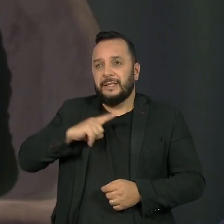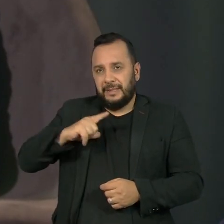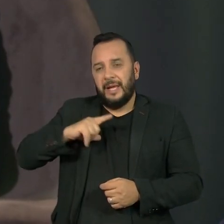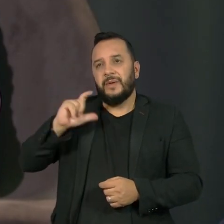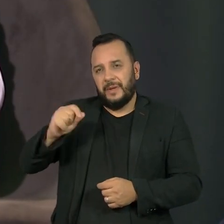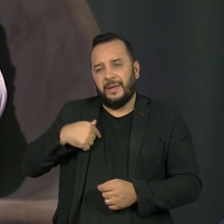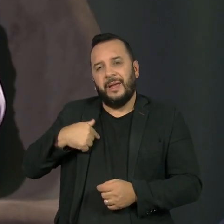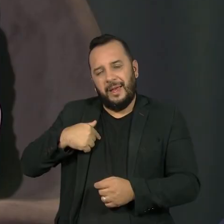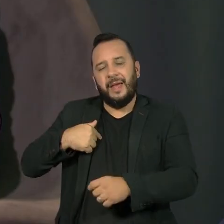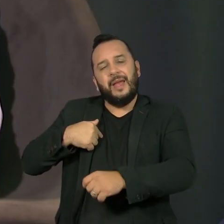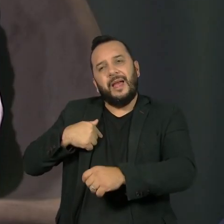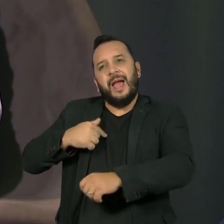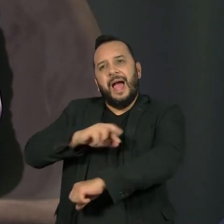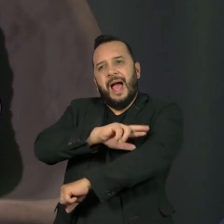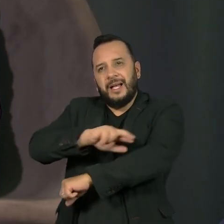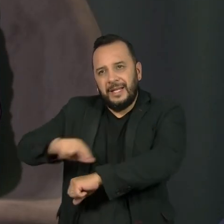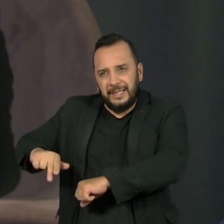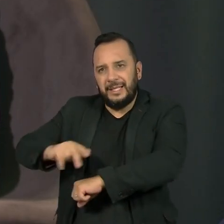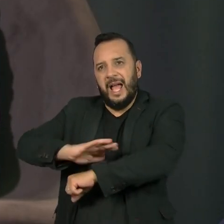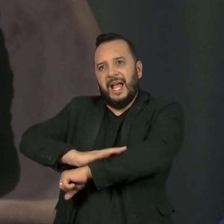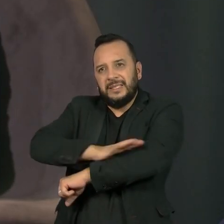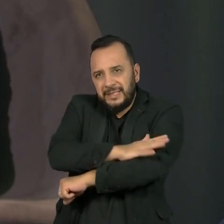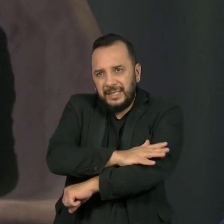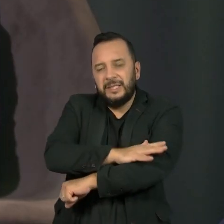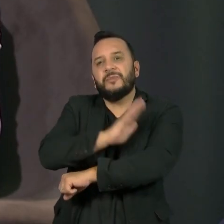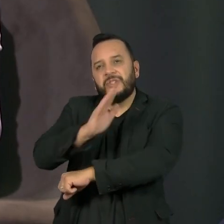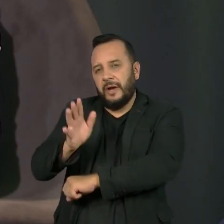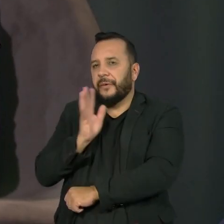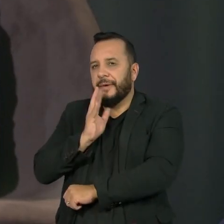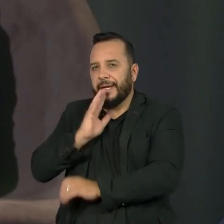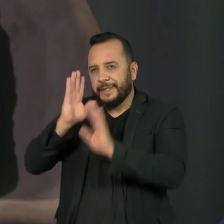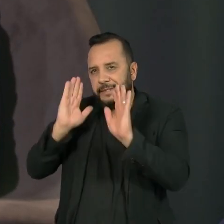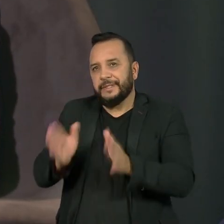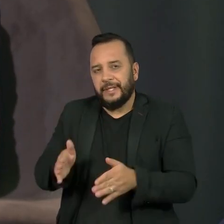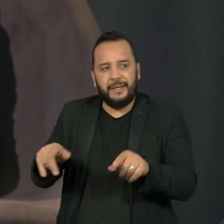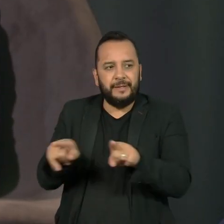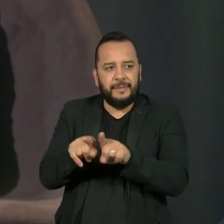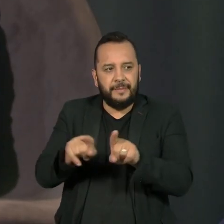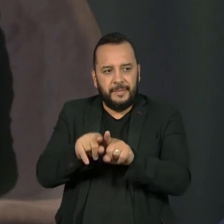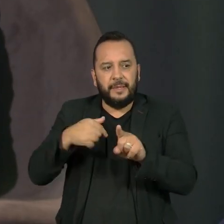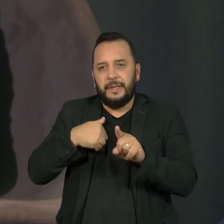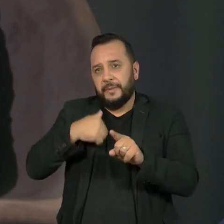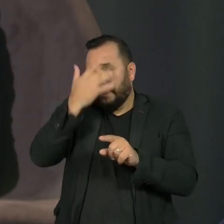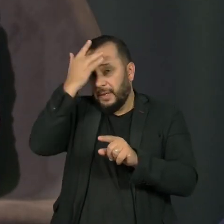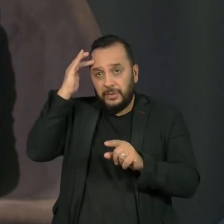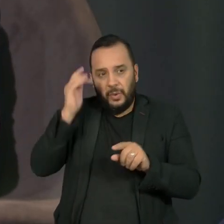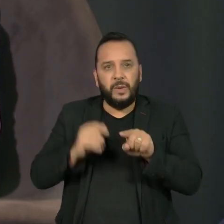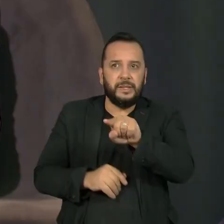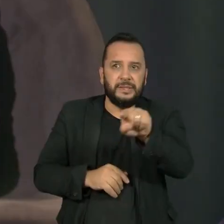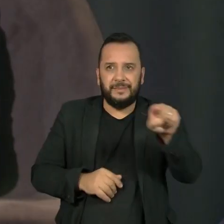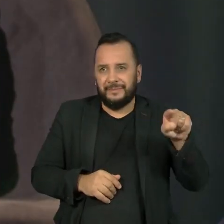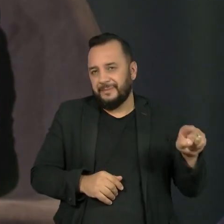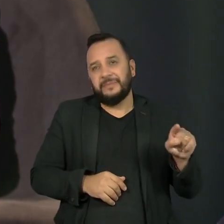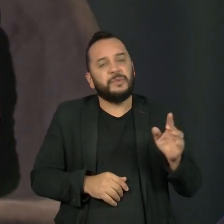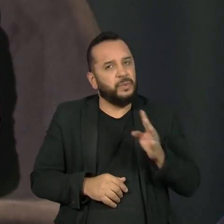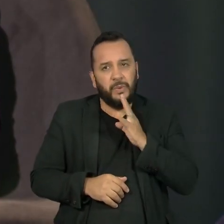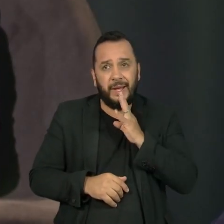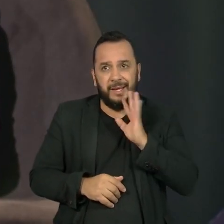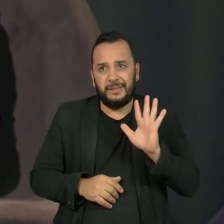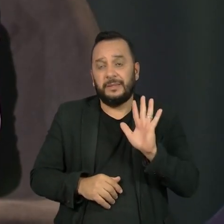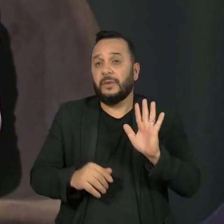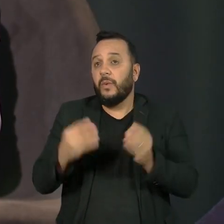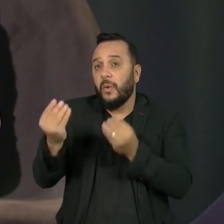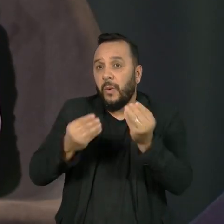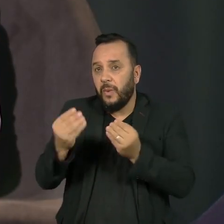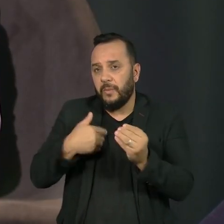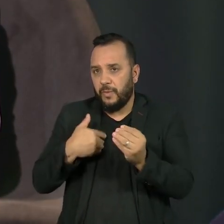sem. Pessoas negras com letramento racial também vão se interessar pelo ciclo de construção daquela marca, daquela peça.